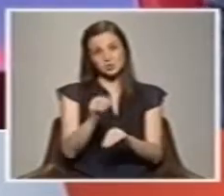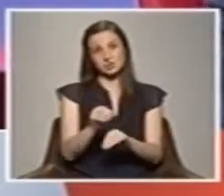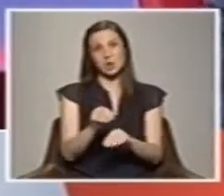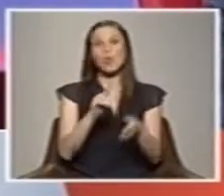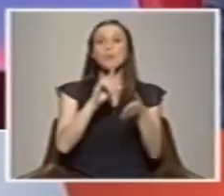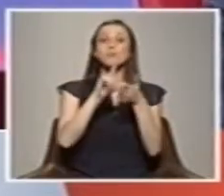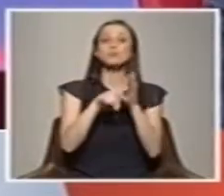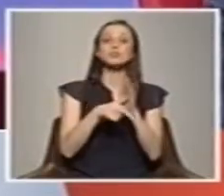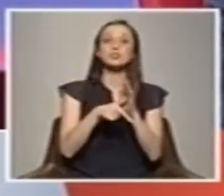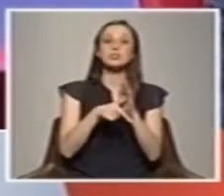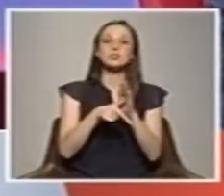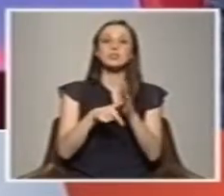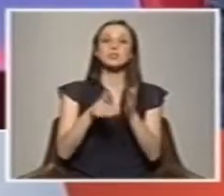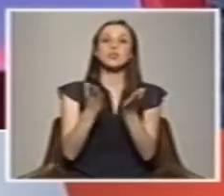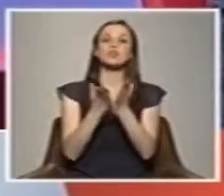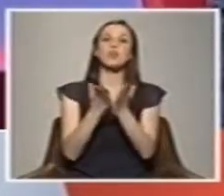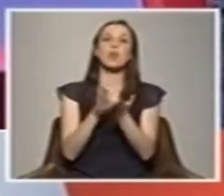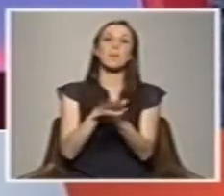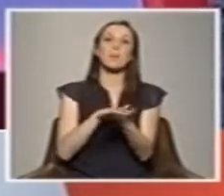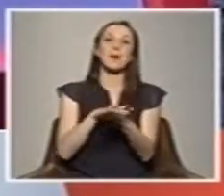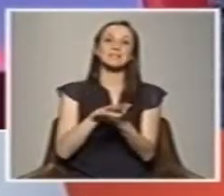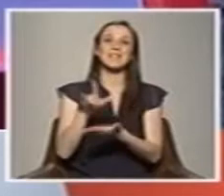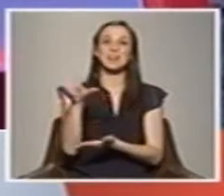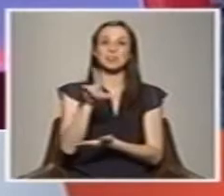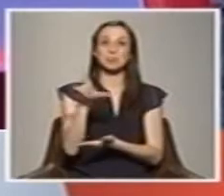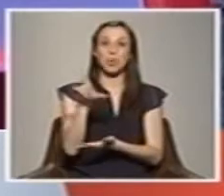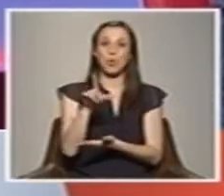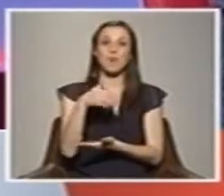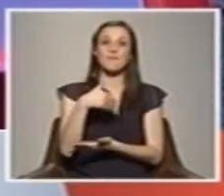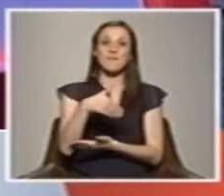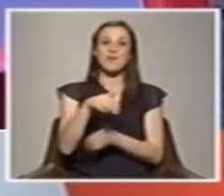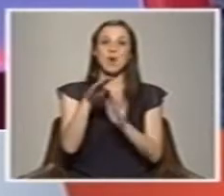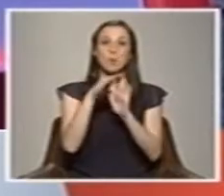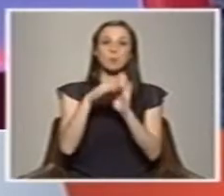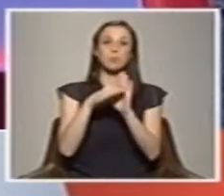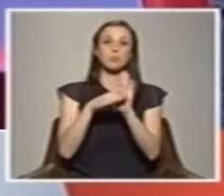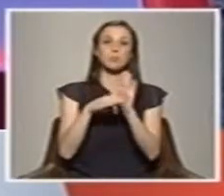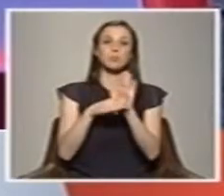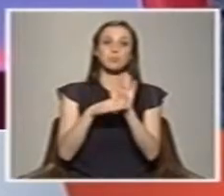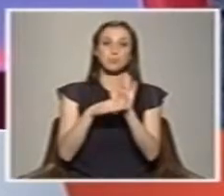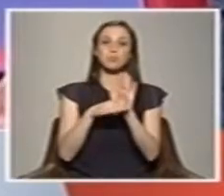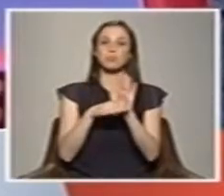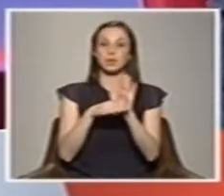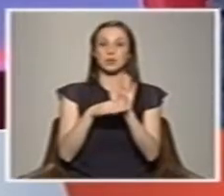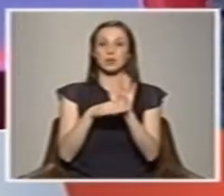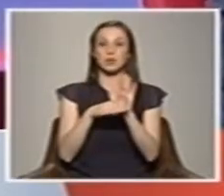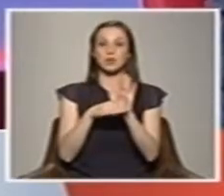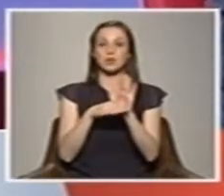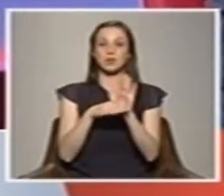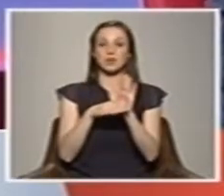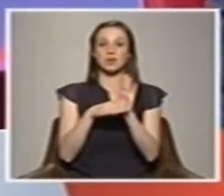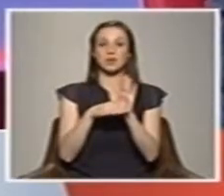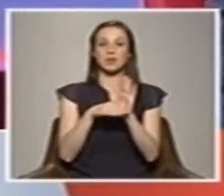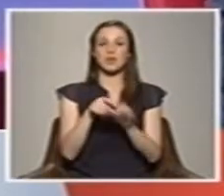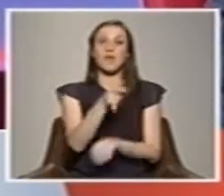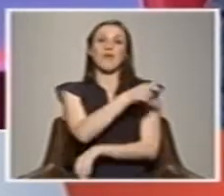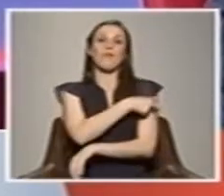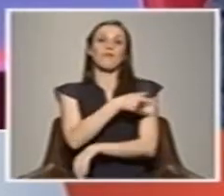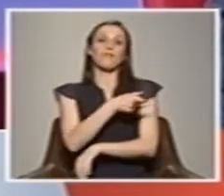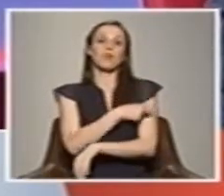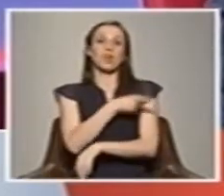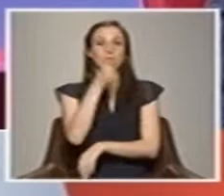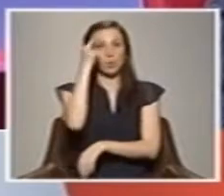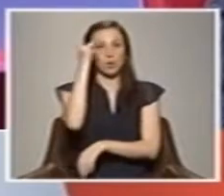escolas básicas em Lisboa, em que vamos introduzir conteúdos programáticos com a vereadora do empreendedorismo,